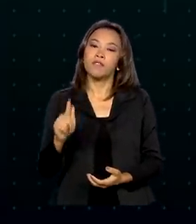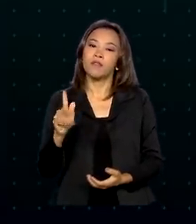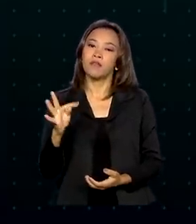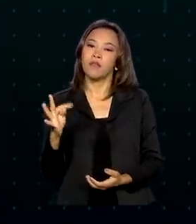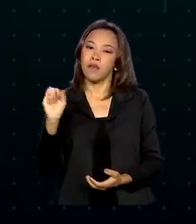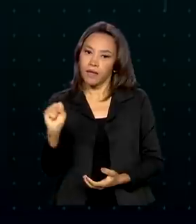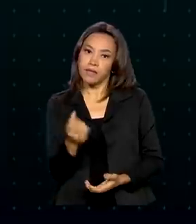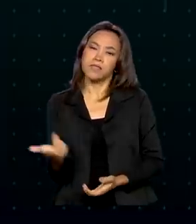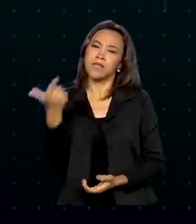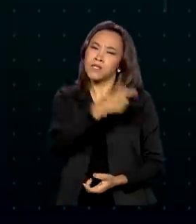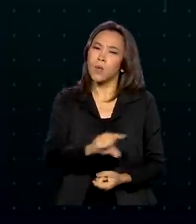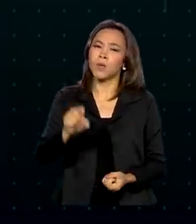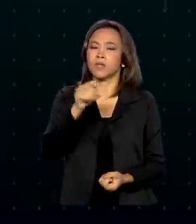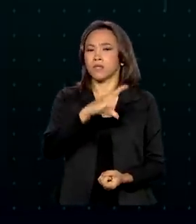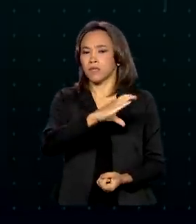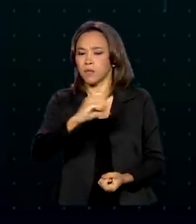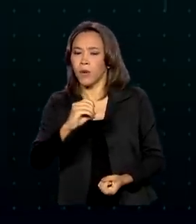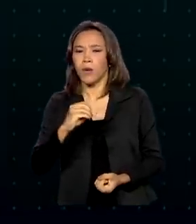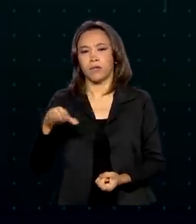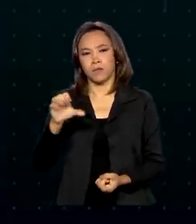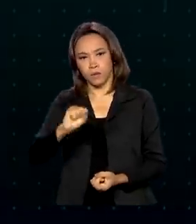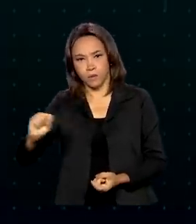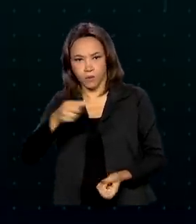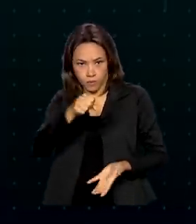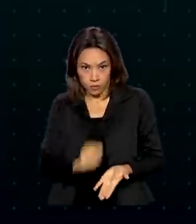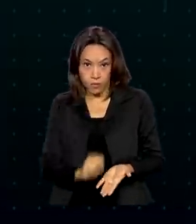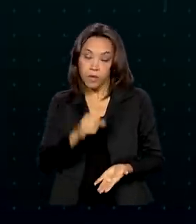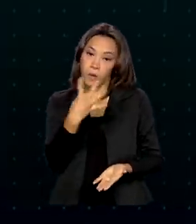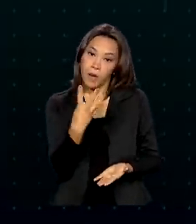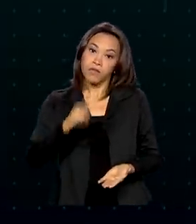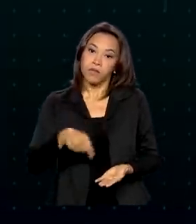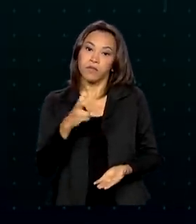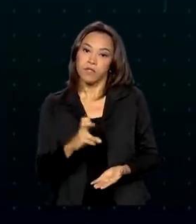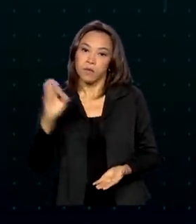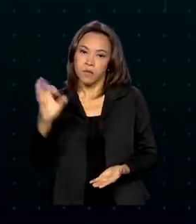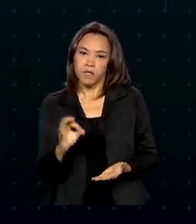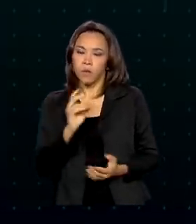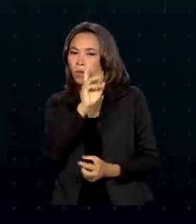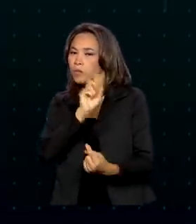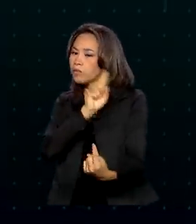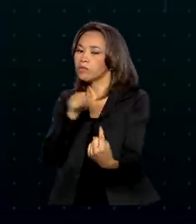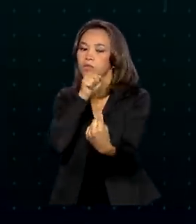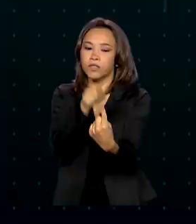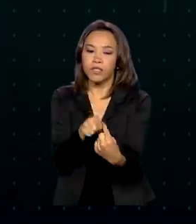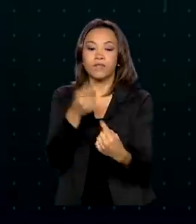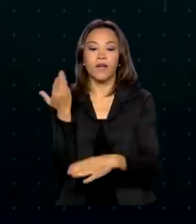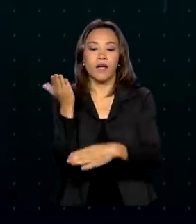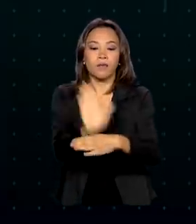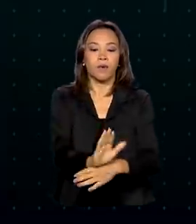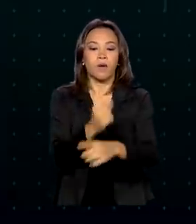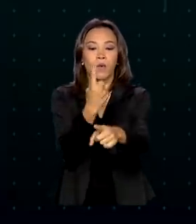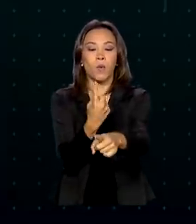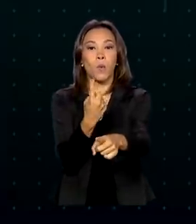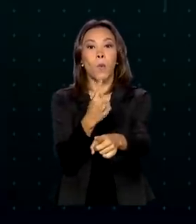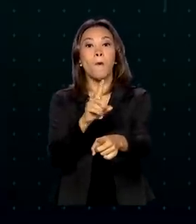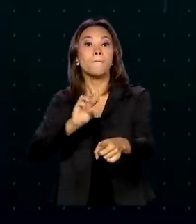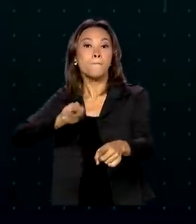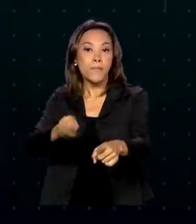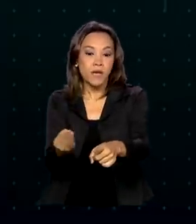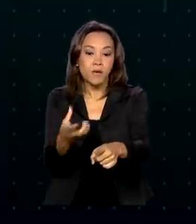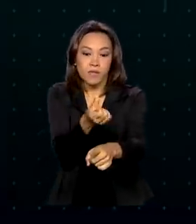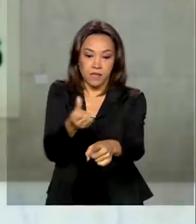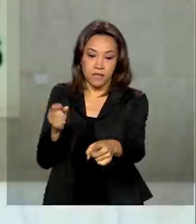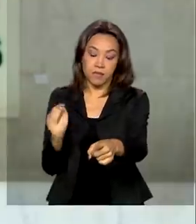demais regiões a e por cento a meta é atender 1 milhão e 600 mil famílias até